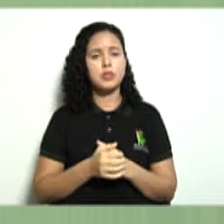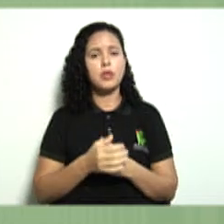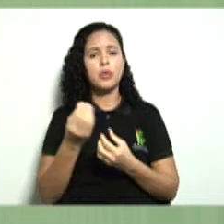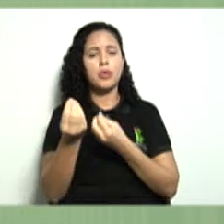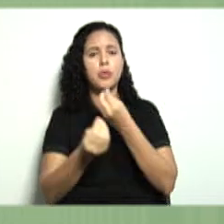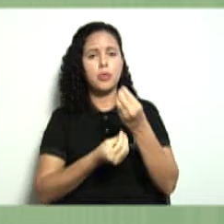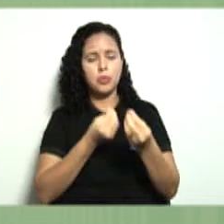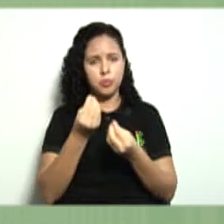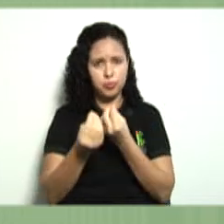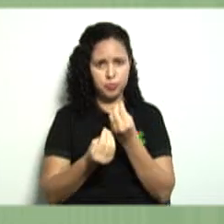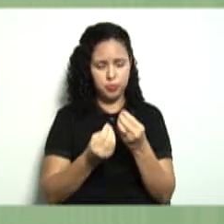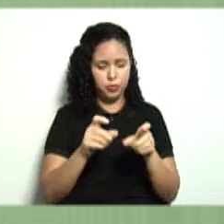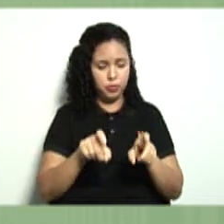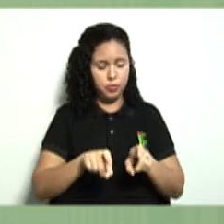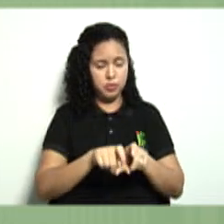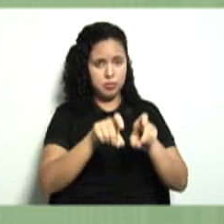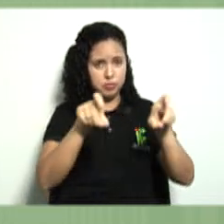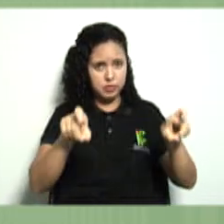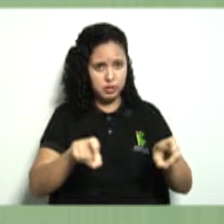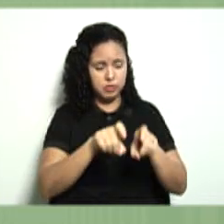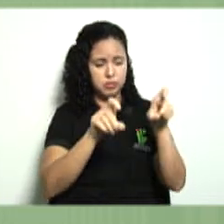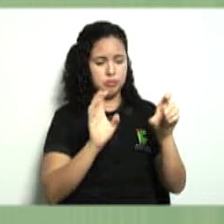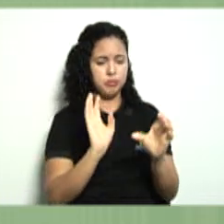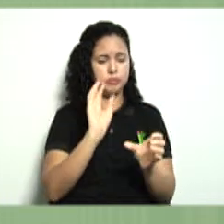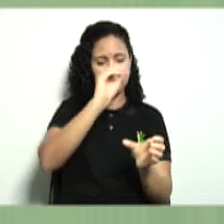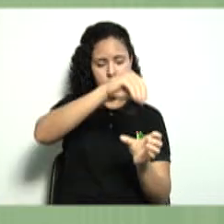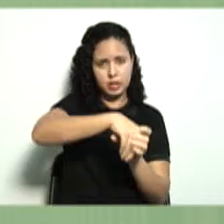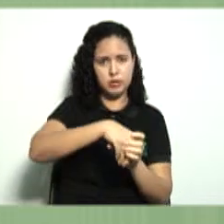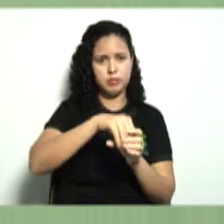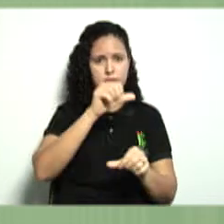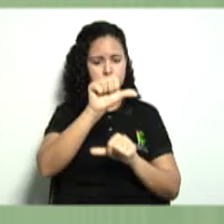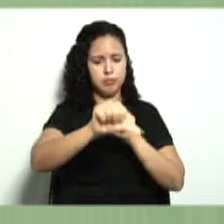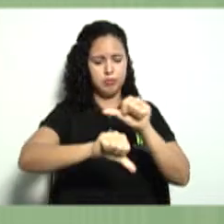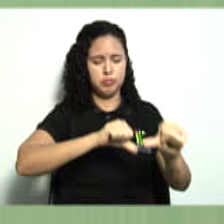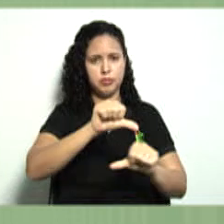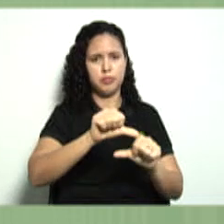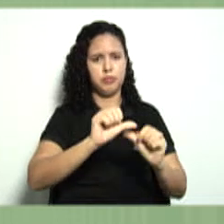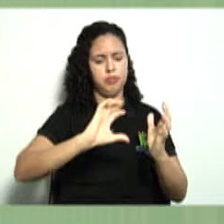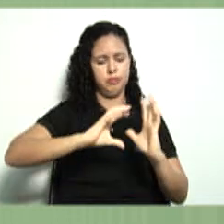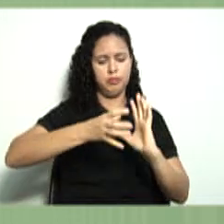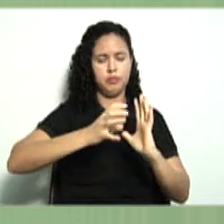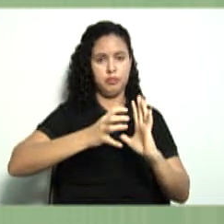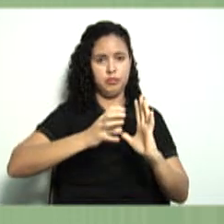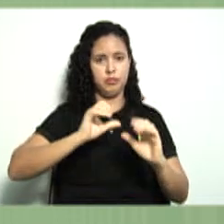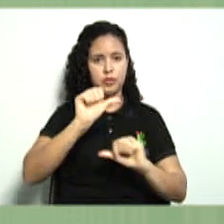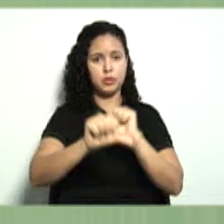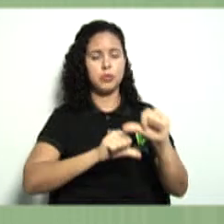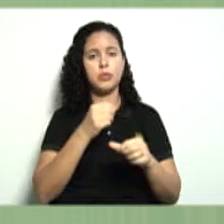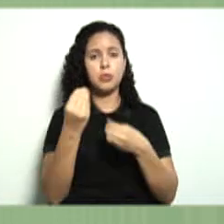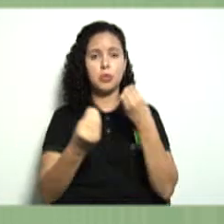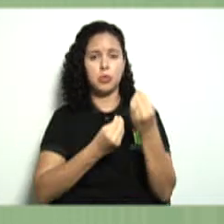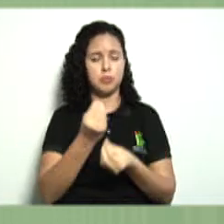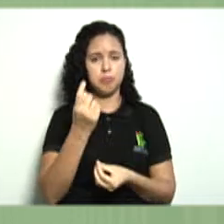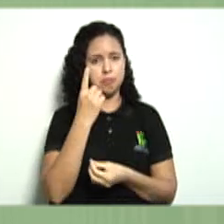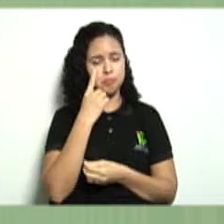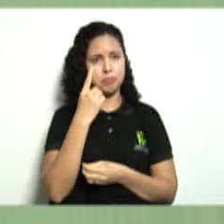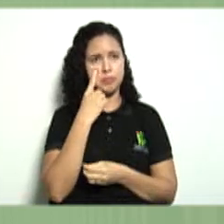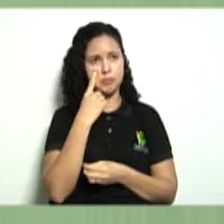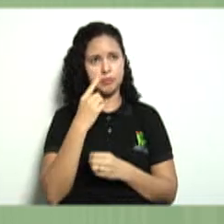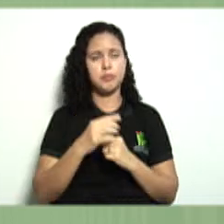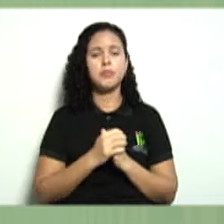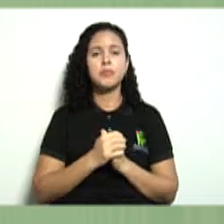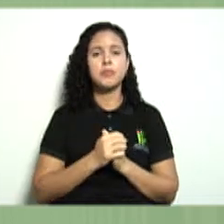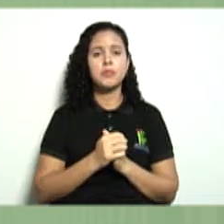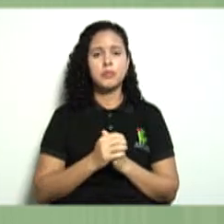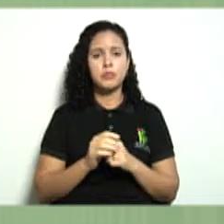etapas para se processar um dado no computador? Então, veja bem, para essa informação aparecer